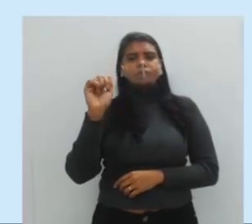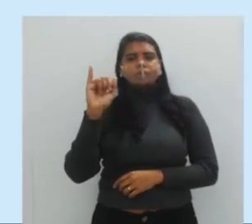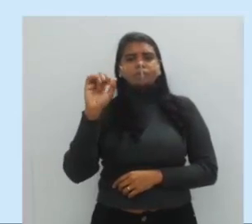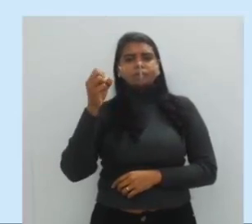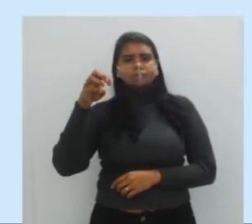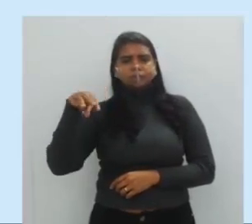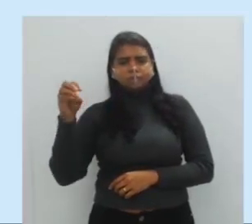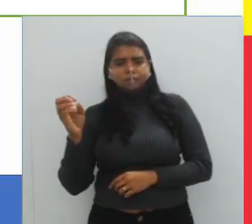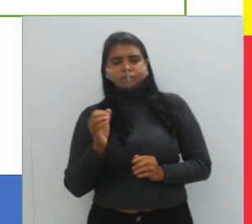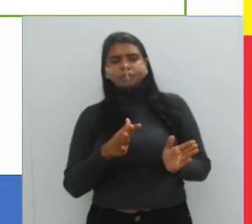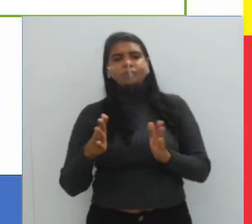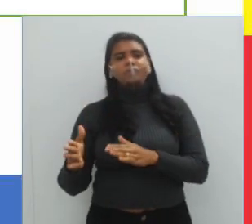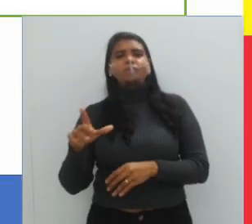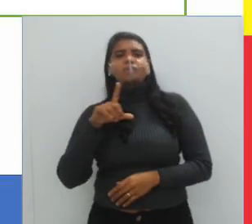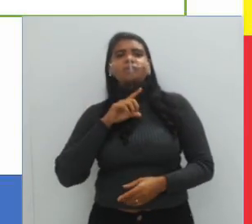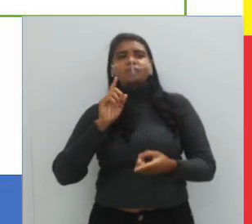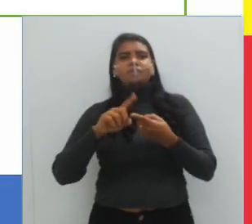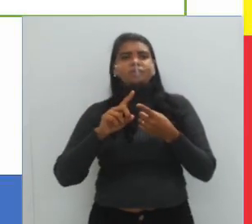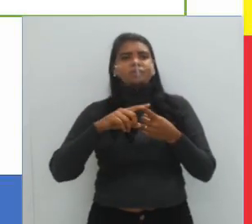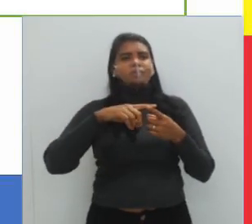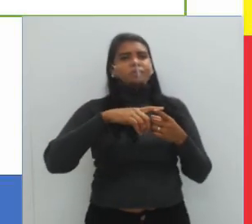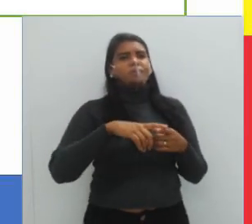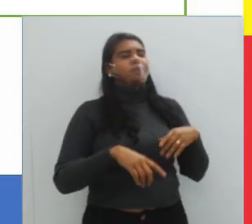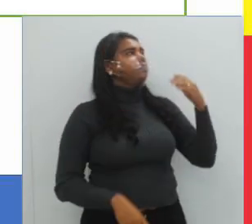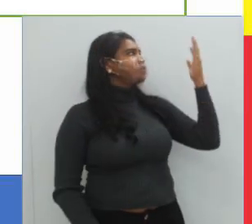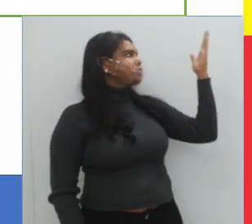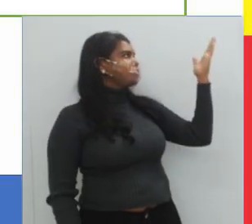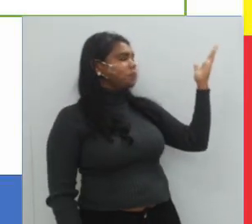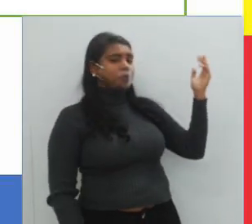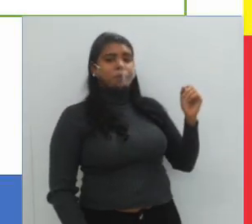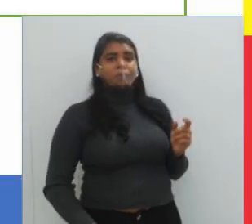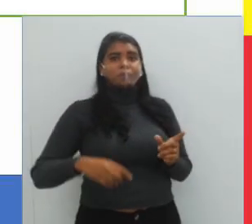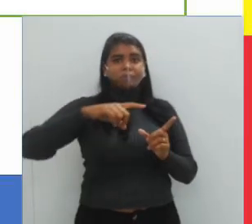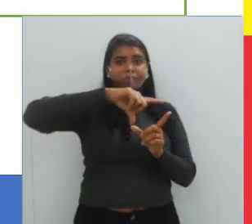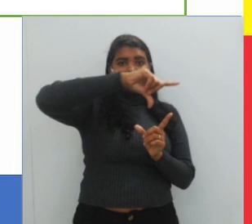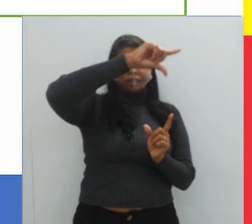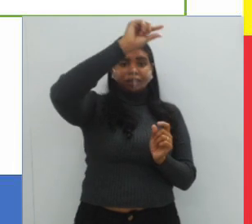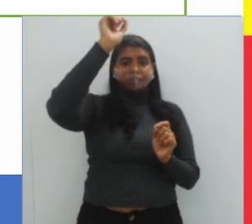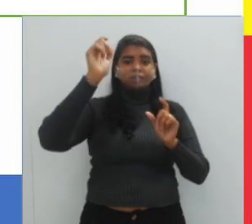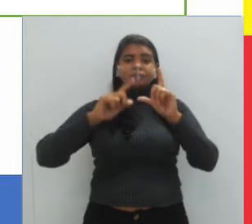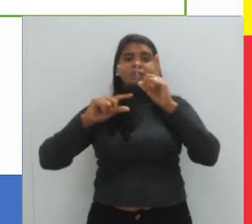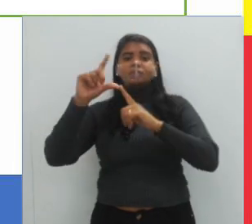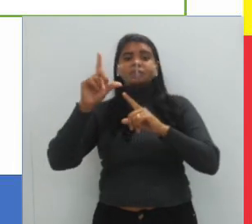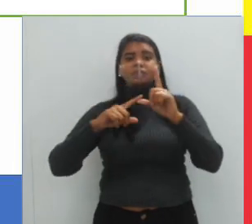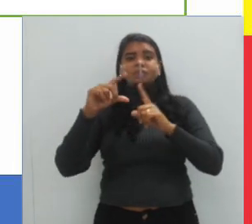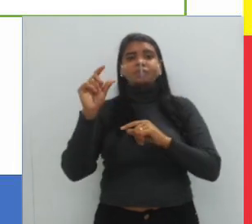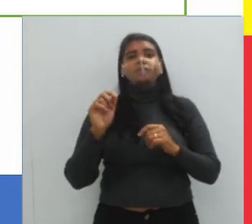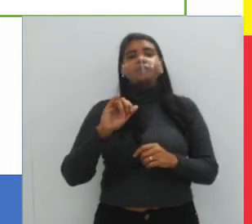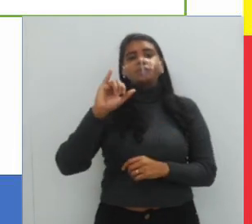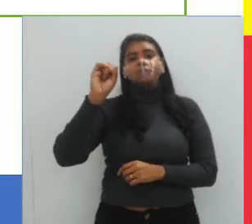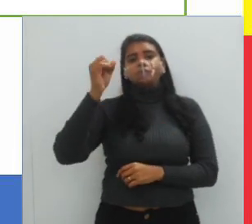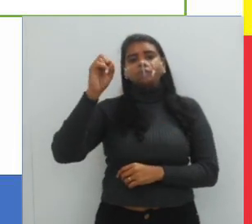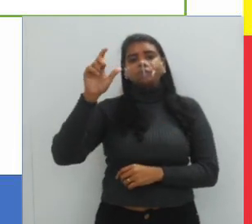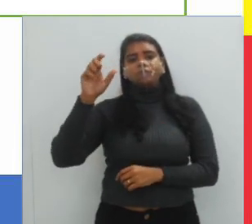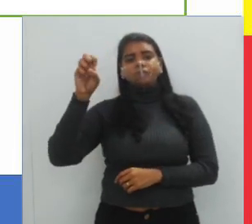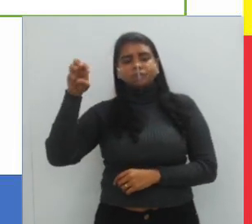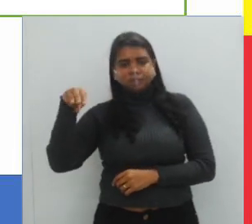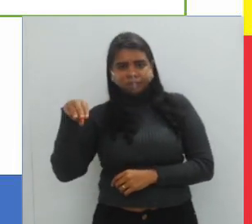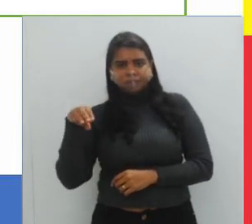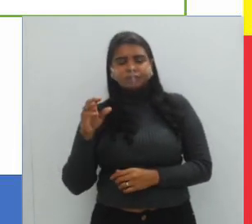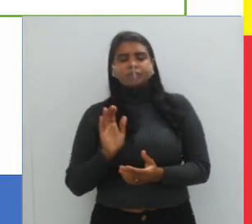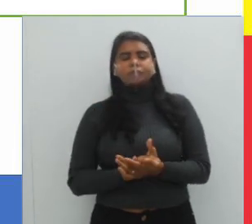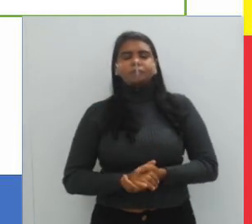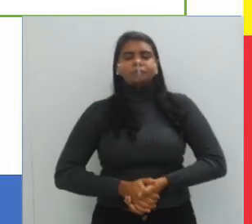em frente. Nós temos aqui a lua crescente com a estrela, o símbolo do Islã,